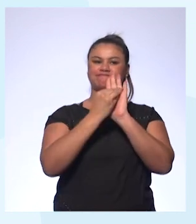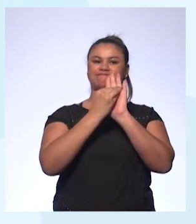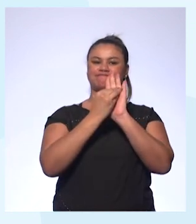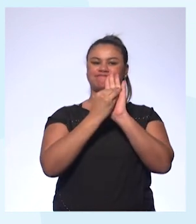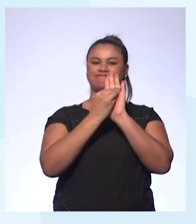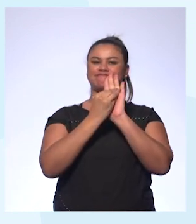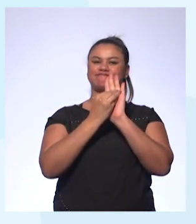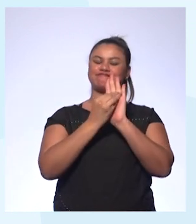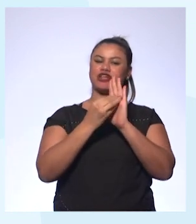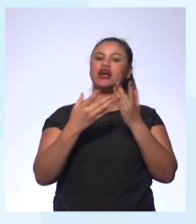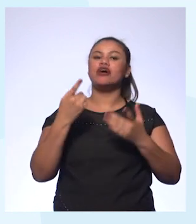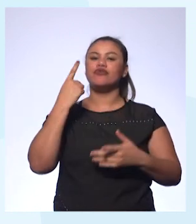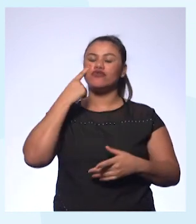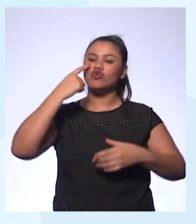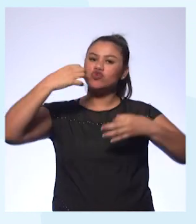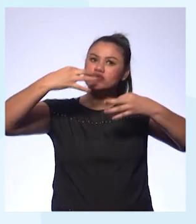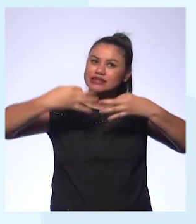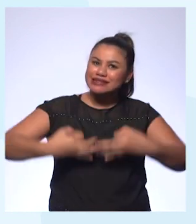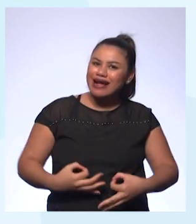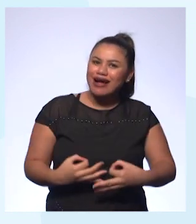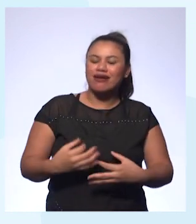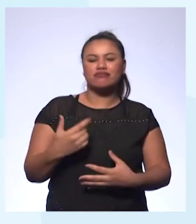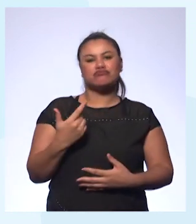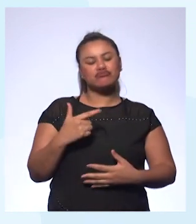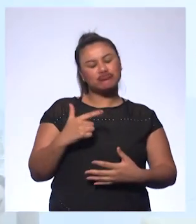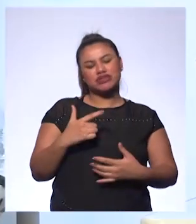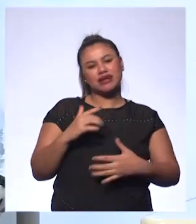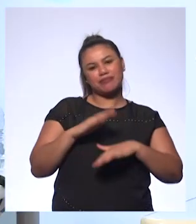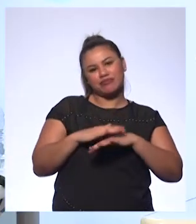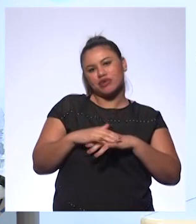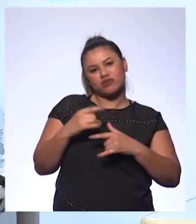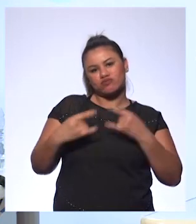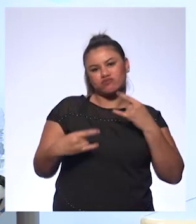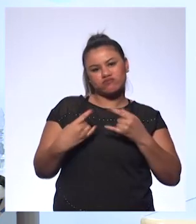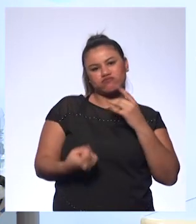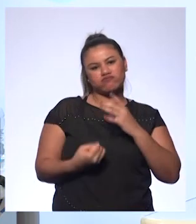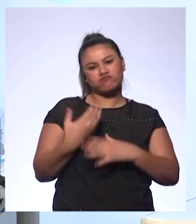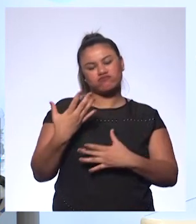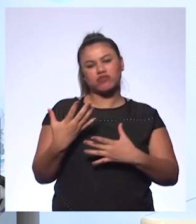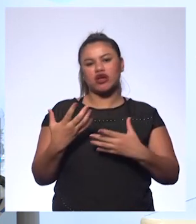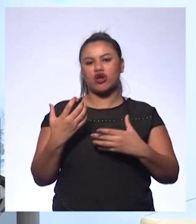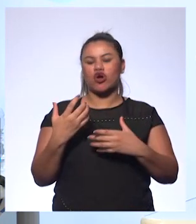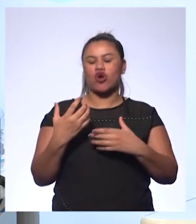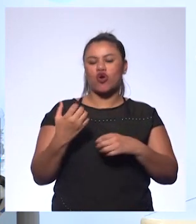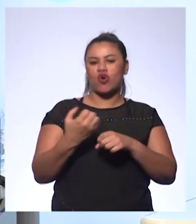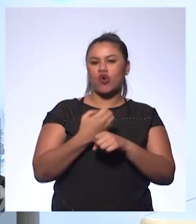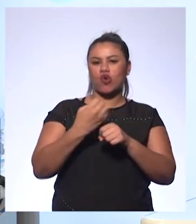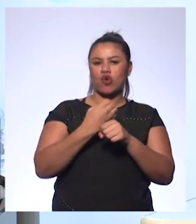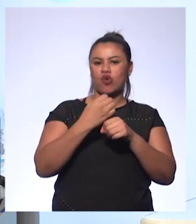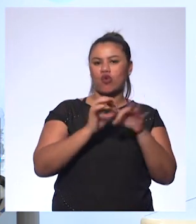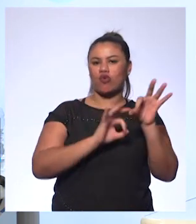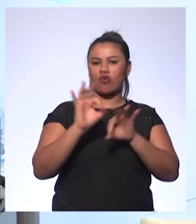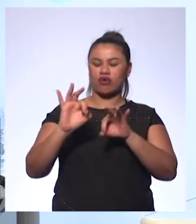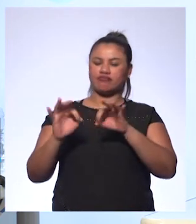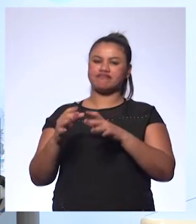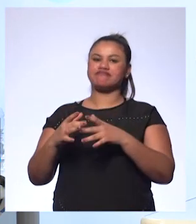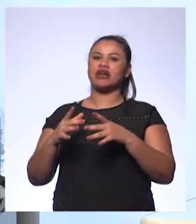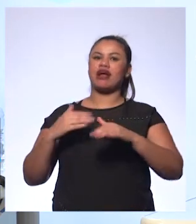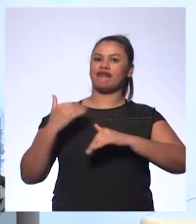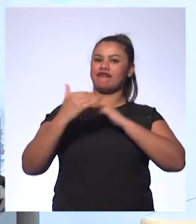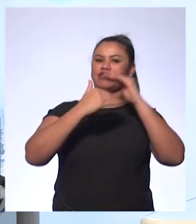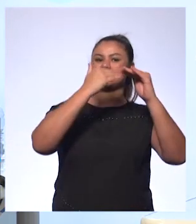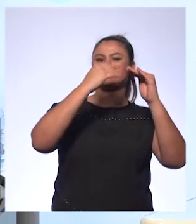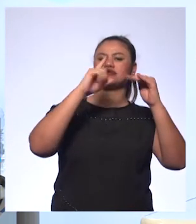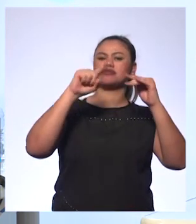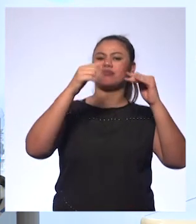a gente não tem certeza essa pessoa vai fazer você vai conseguir ou não construir um robô né a gente avança tanto nascença mas depois de uns dois três passos